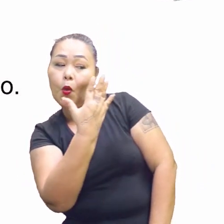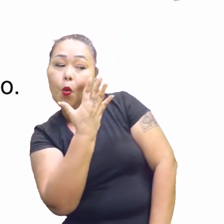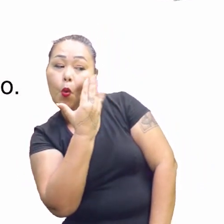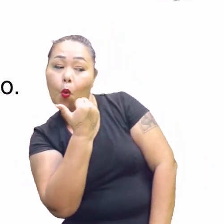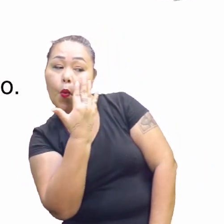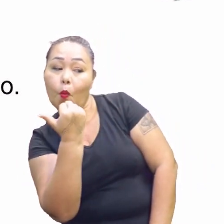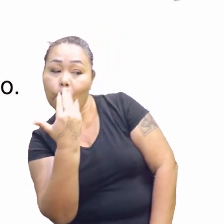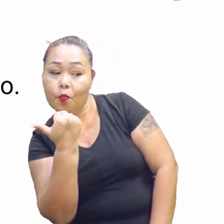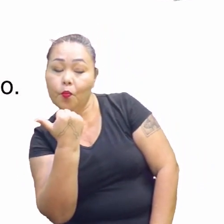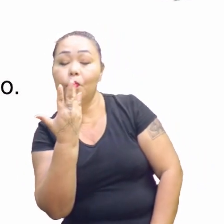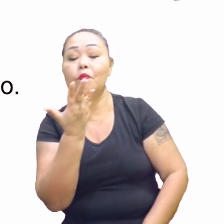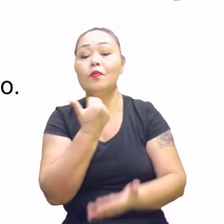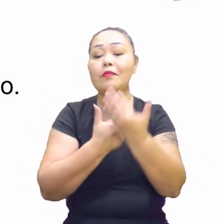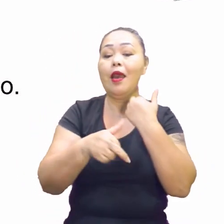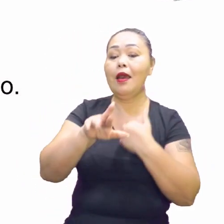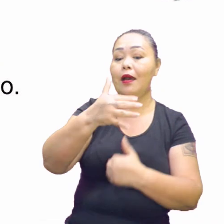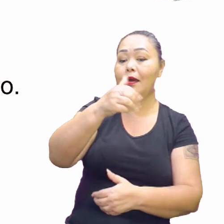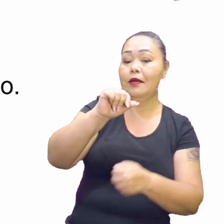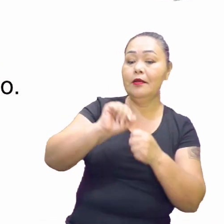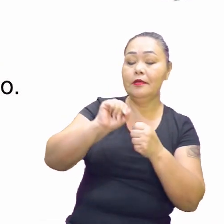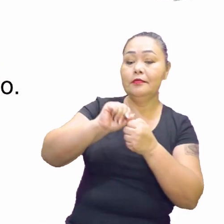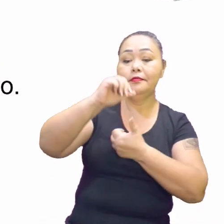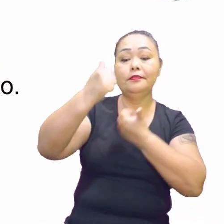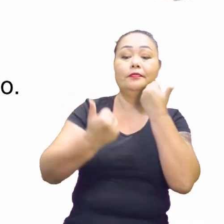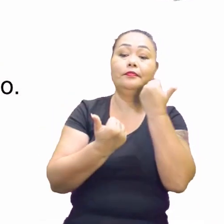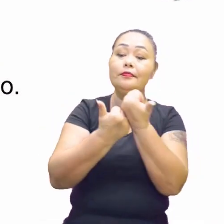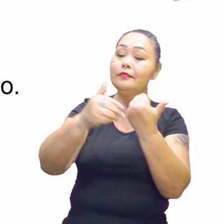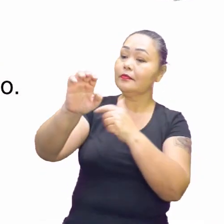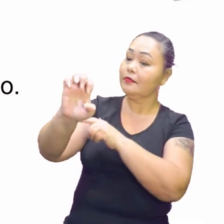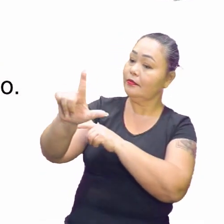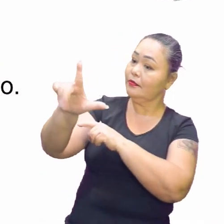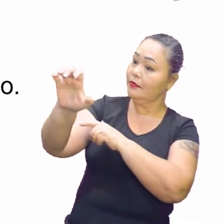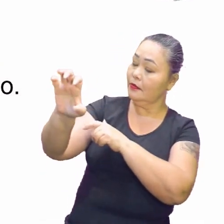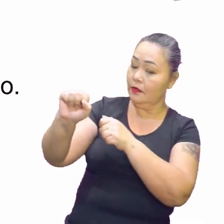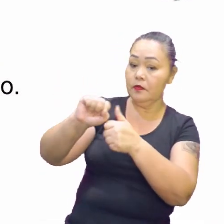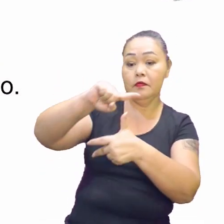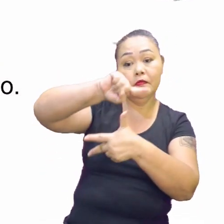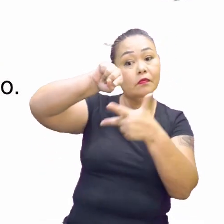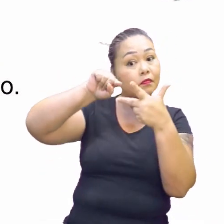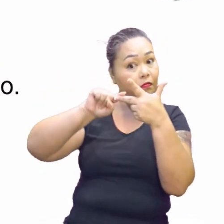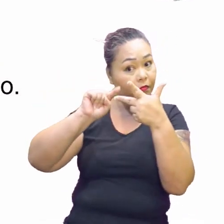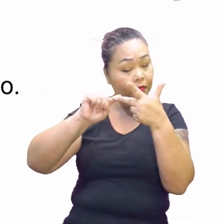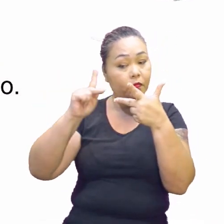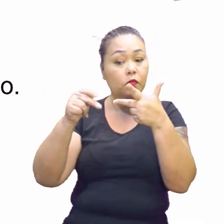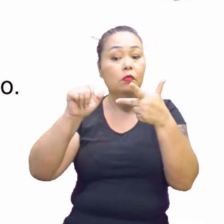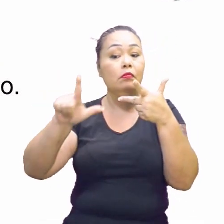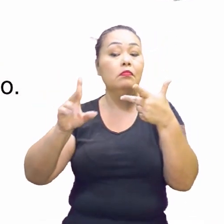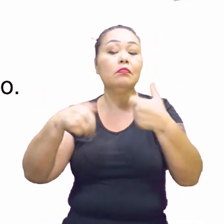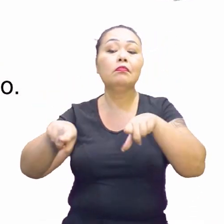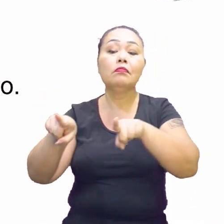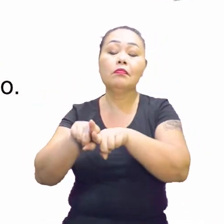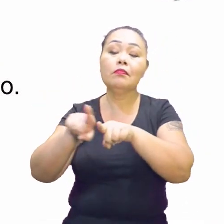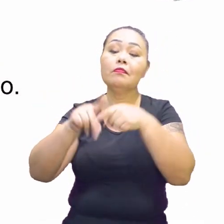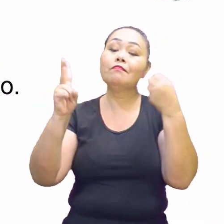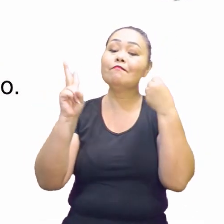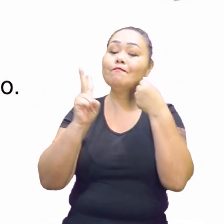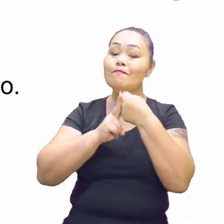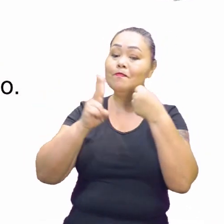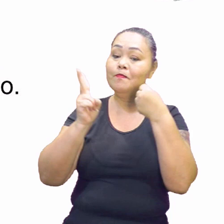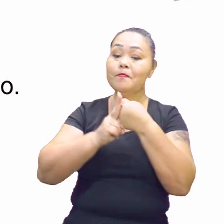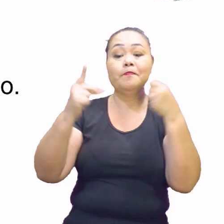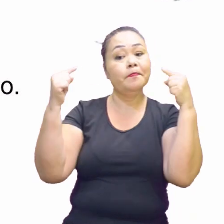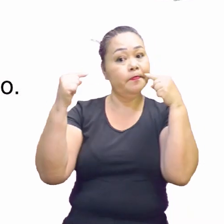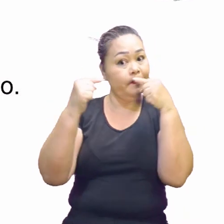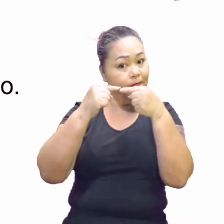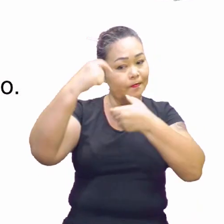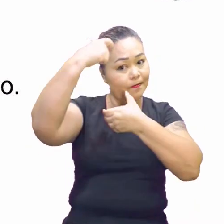que substituir, né? Pelo pronome eles, que é da terceira pessoa do plural, e o verbo também tem que concordar com